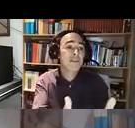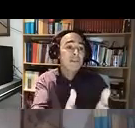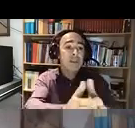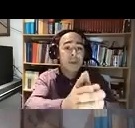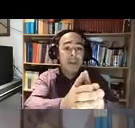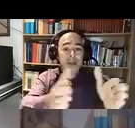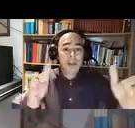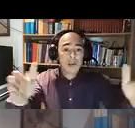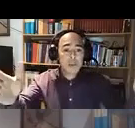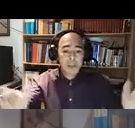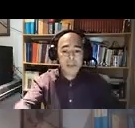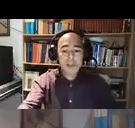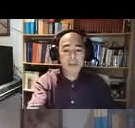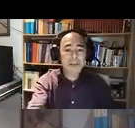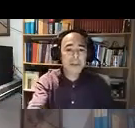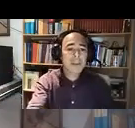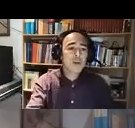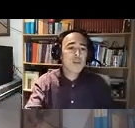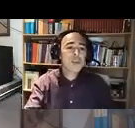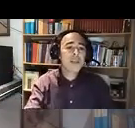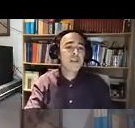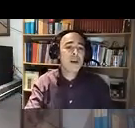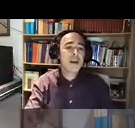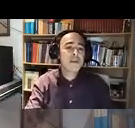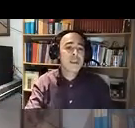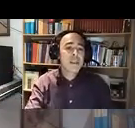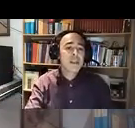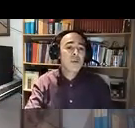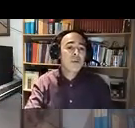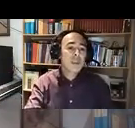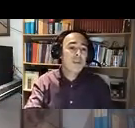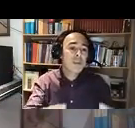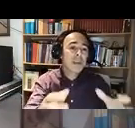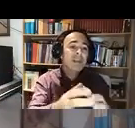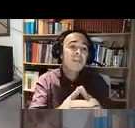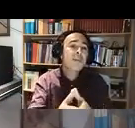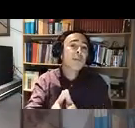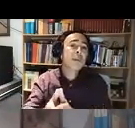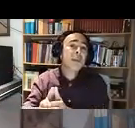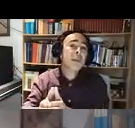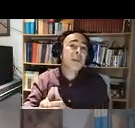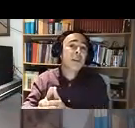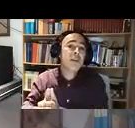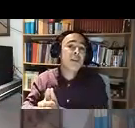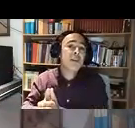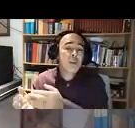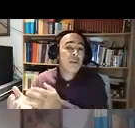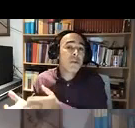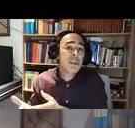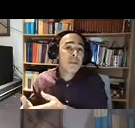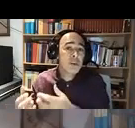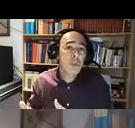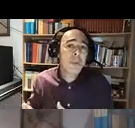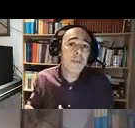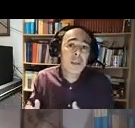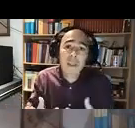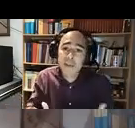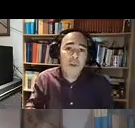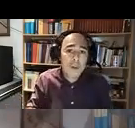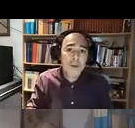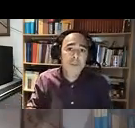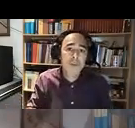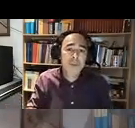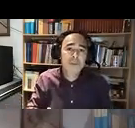e a largura Cristiano é como risomar com seu tempo essas pessoas que nós convidamos o